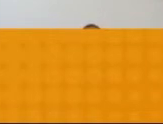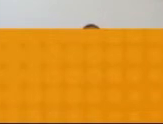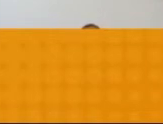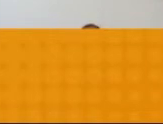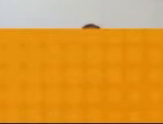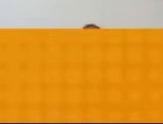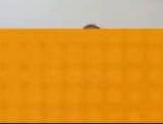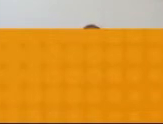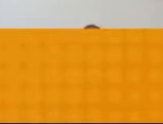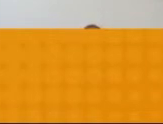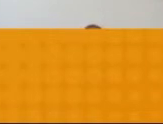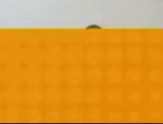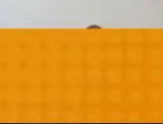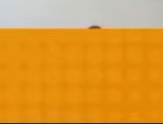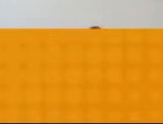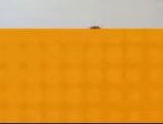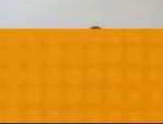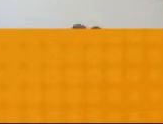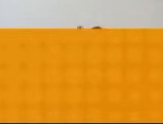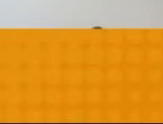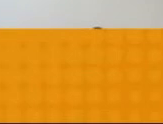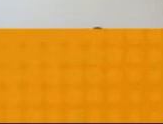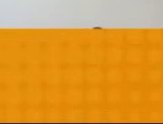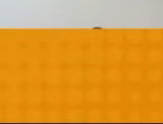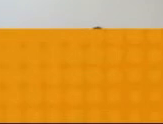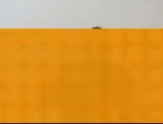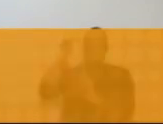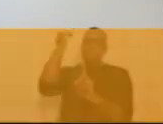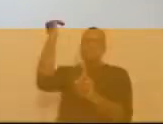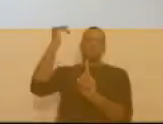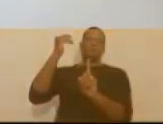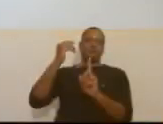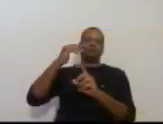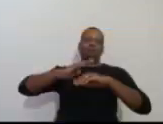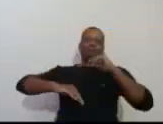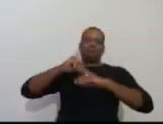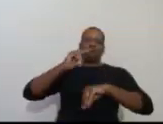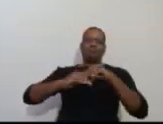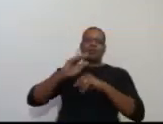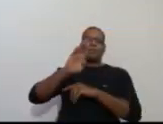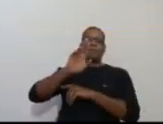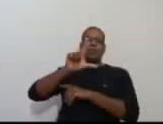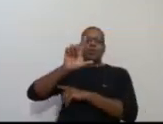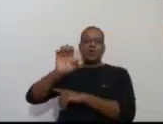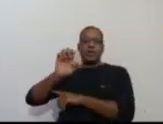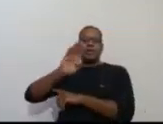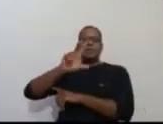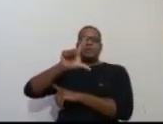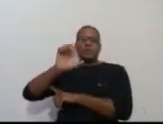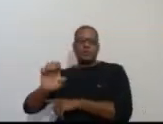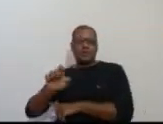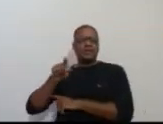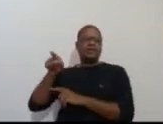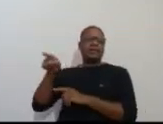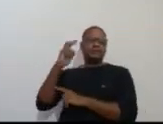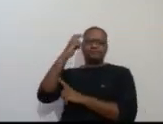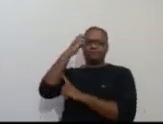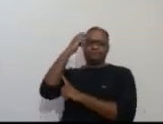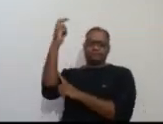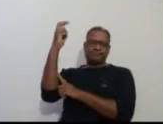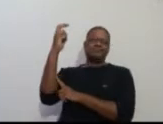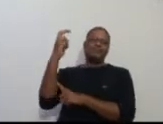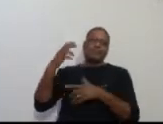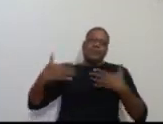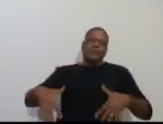Bully, que é realmente uma fonte de sabedoria. Muito obrigado ao nosso querido Bully Bully por essa participação